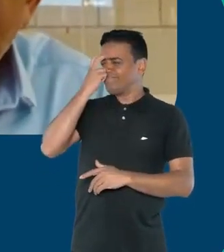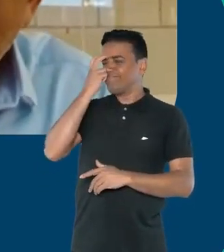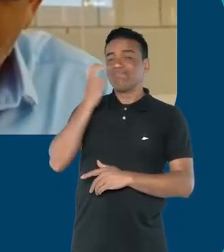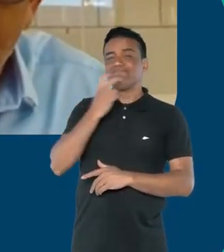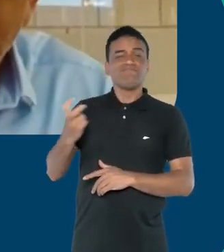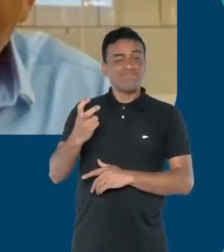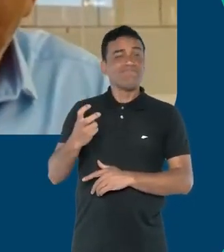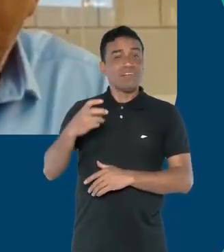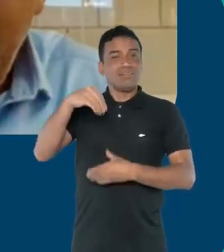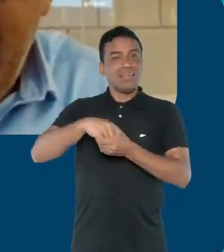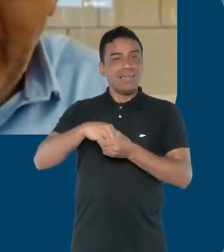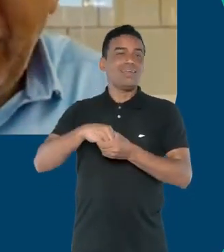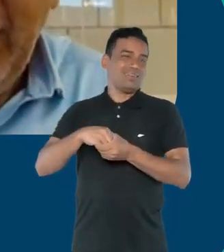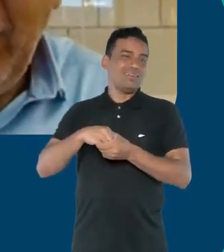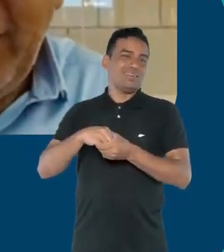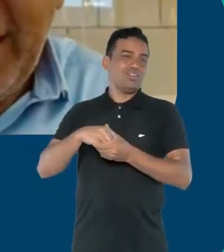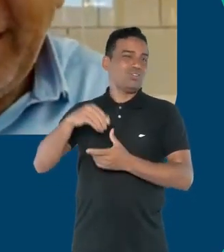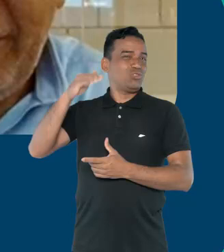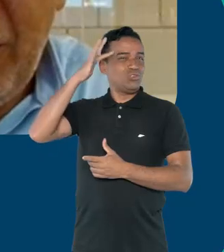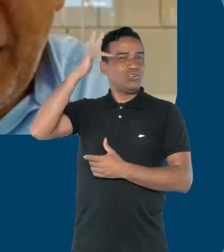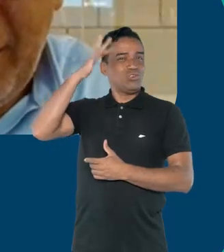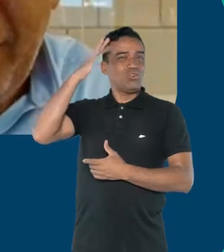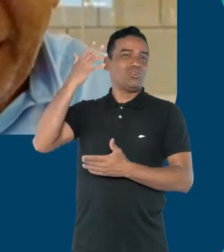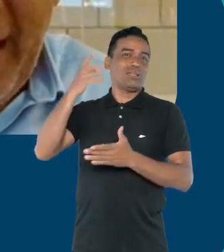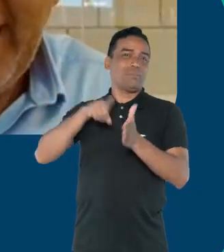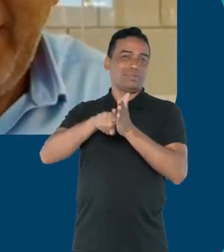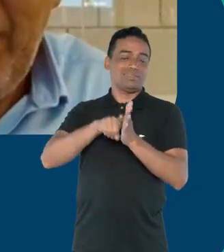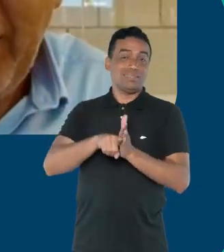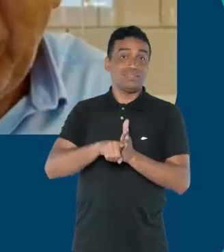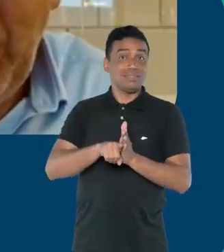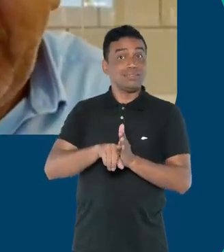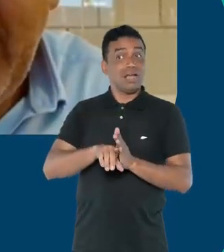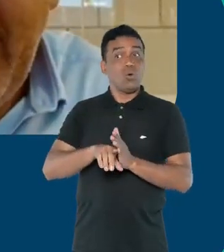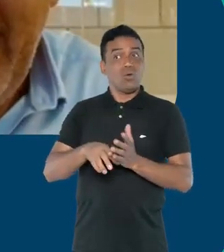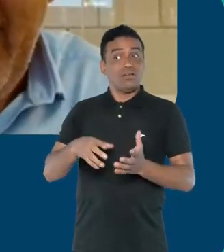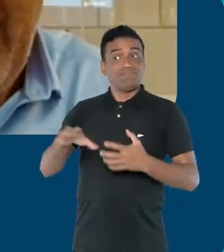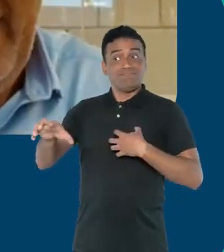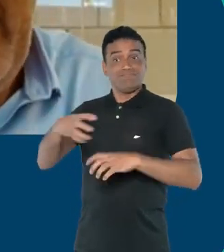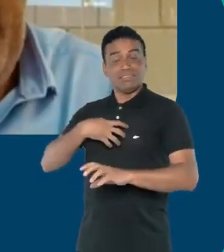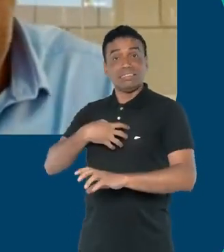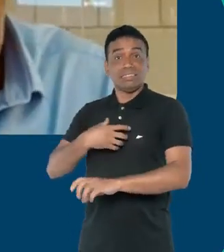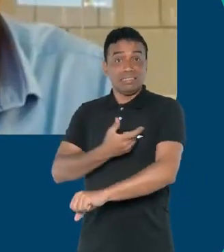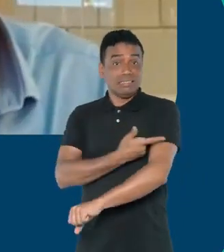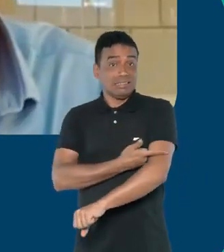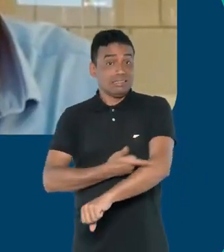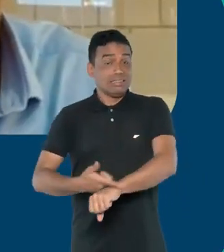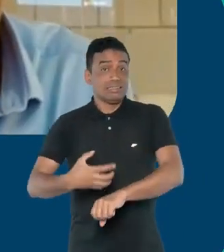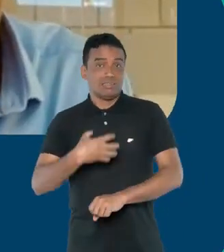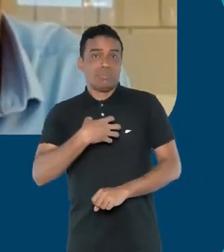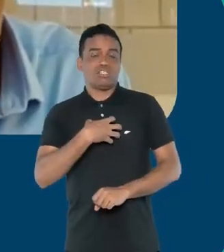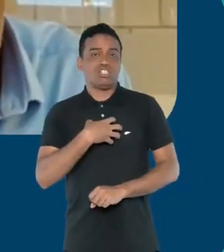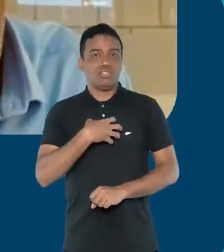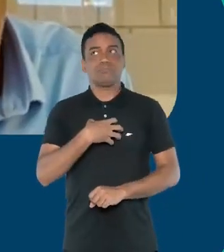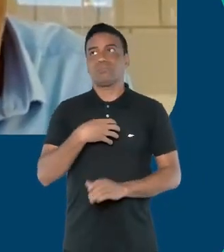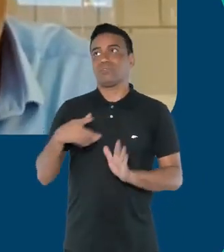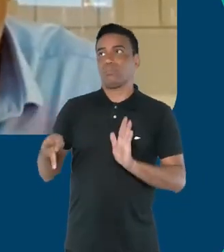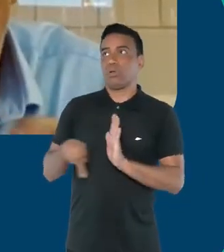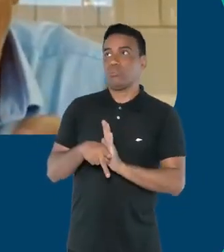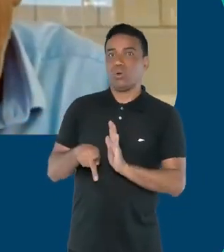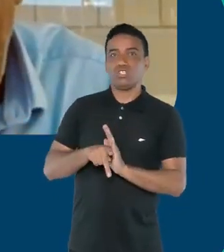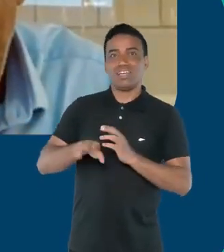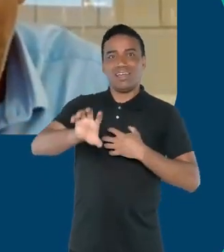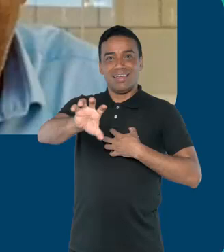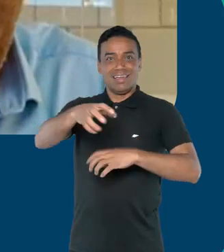ele vai dizer, olha, é verdade, então, de certa forma, a simpatia, né, e hoje em dia, até quando pensada